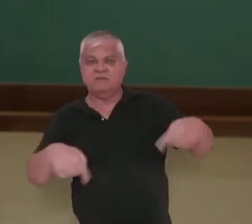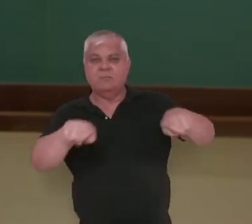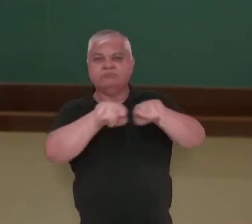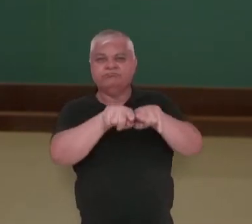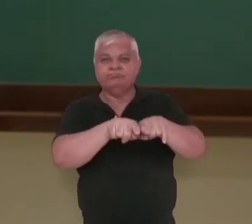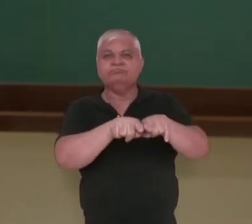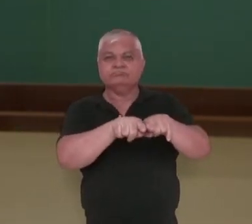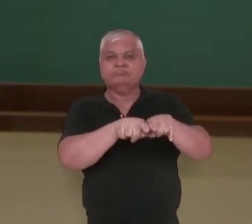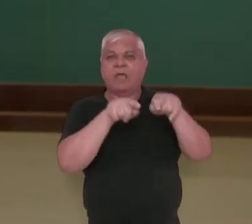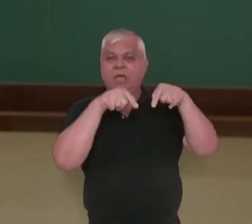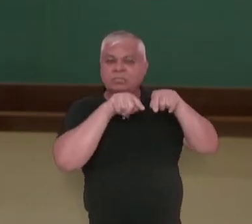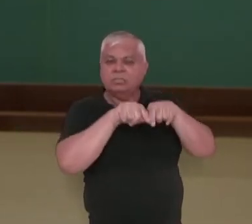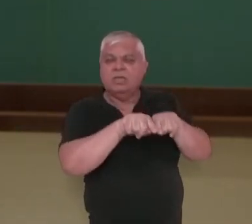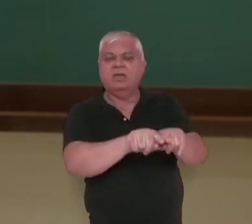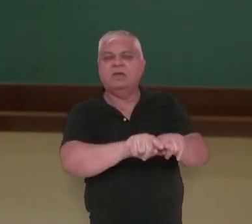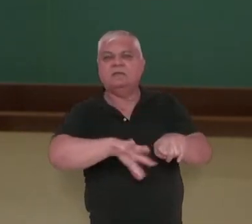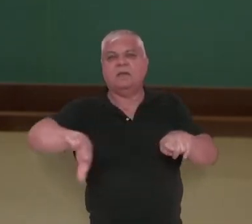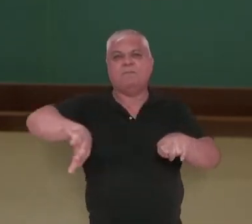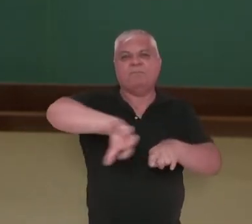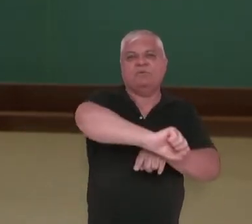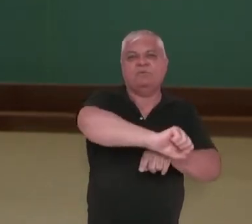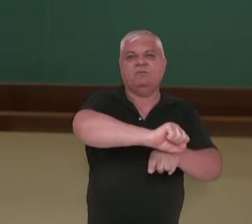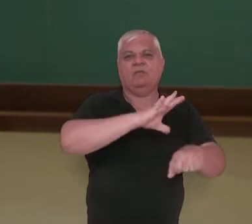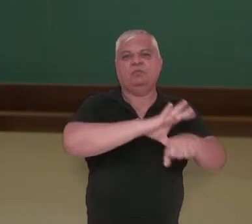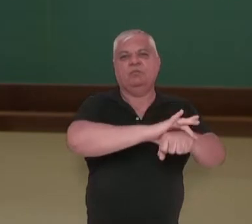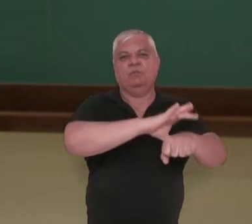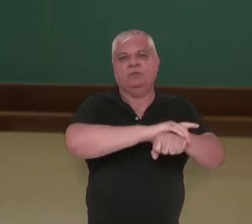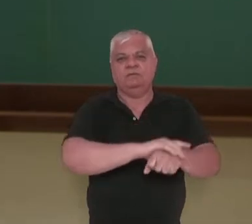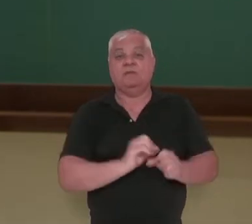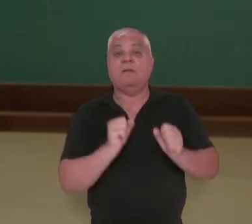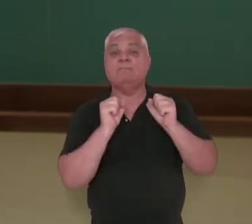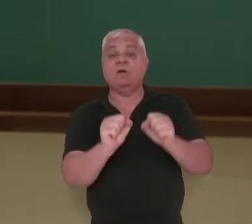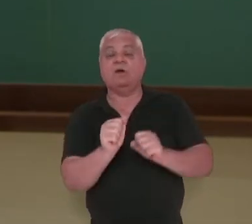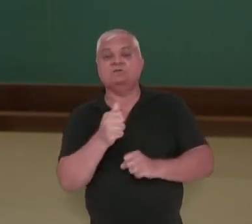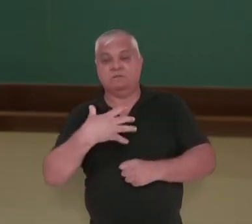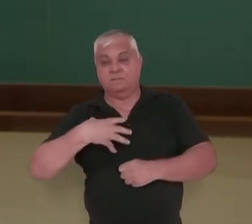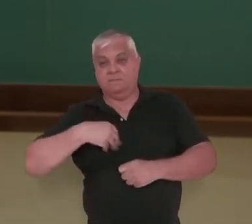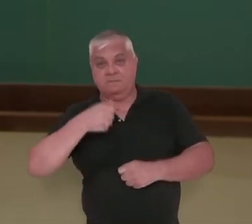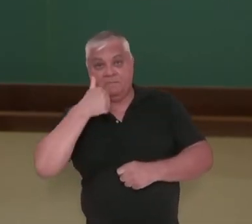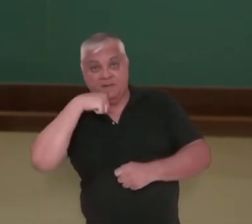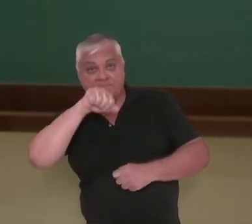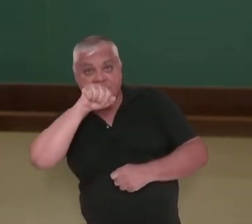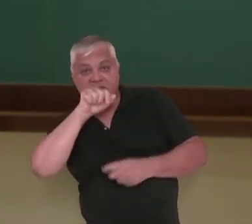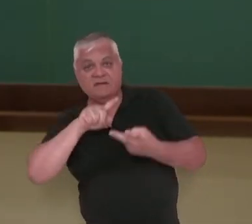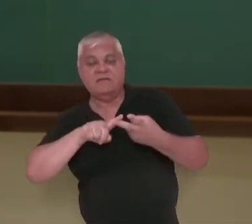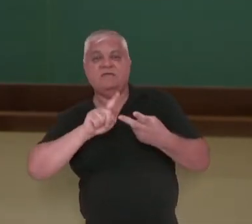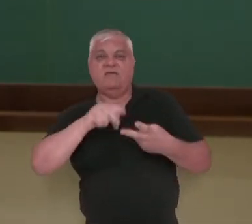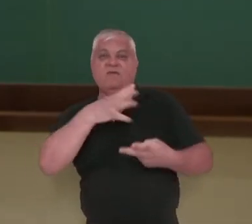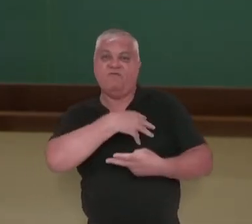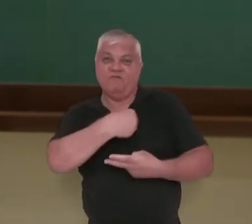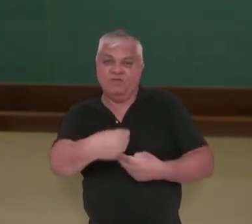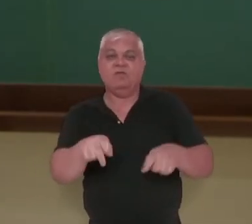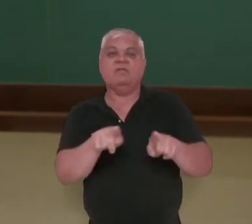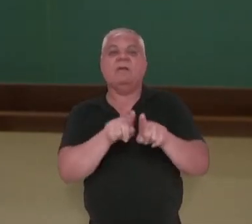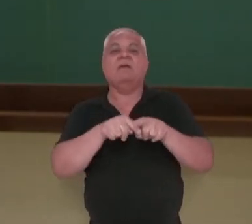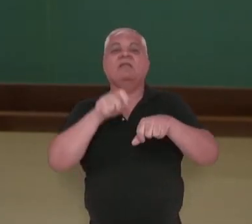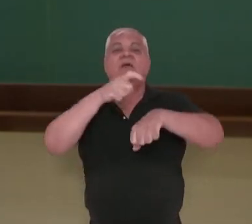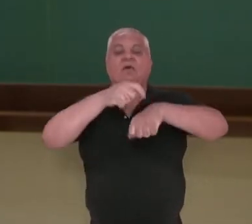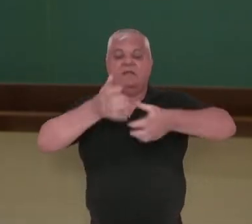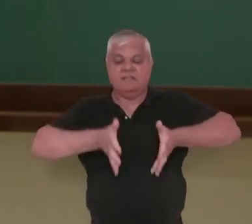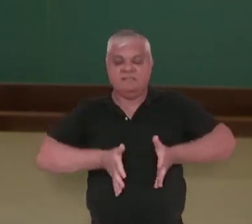e, infelizmente, também pode ocorrer entre mãe e filho durante o processo do parto.